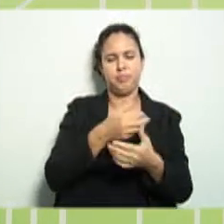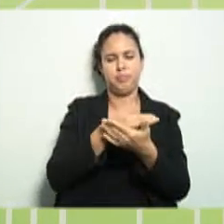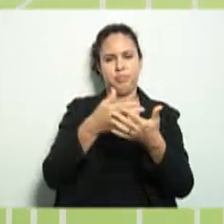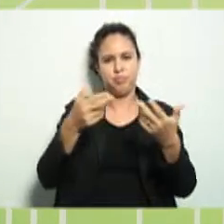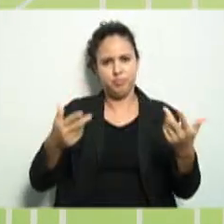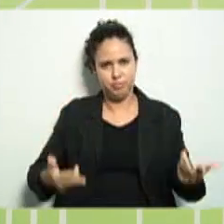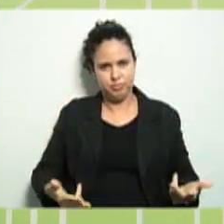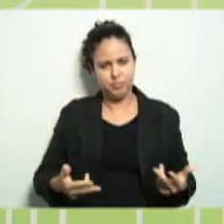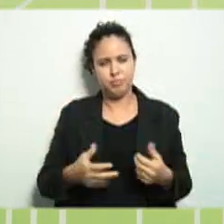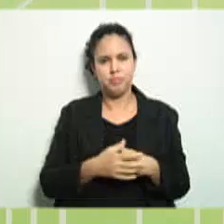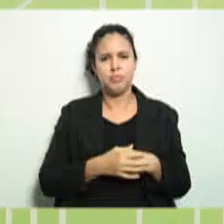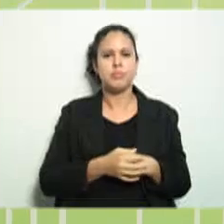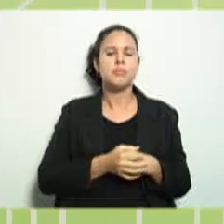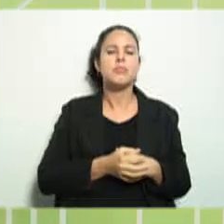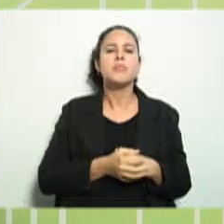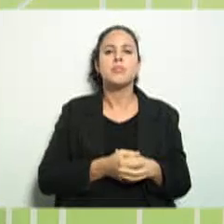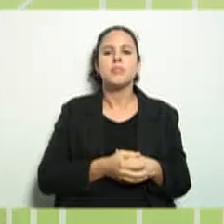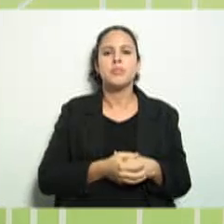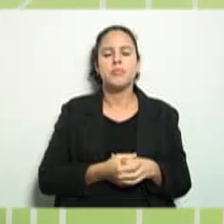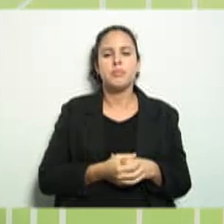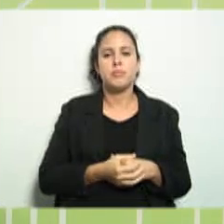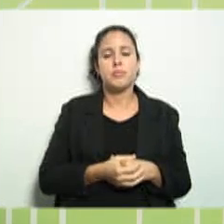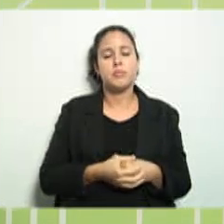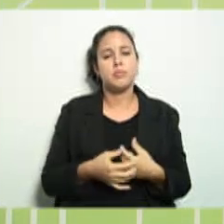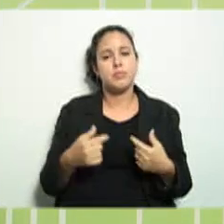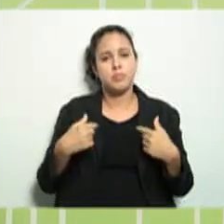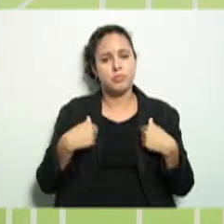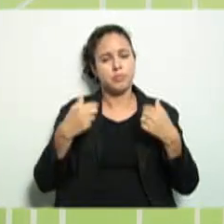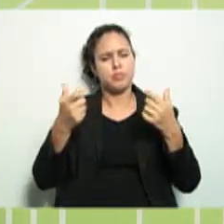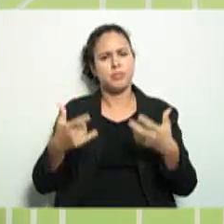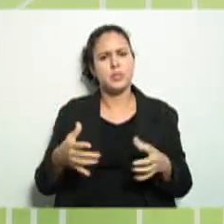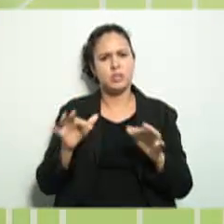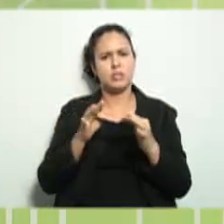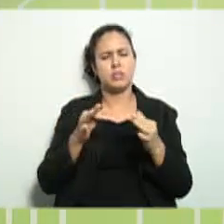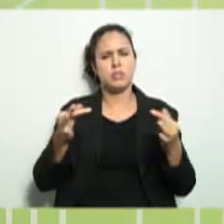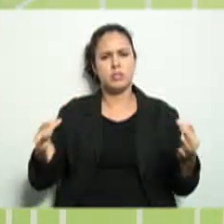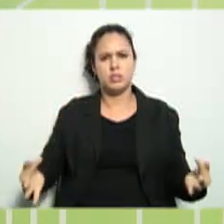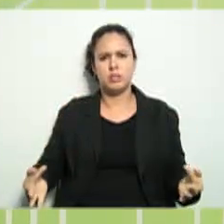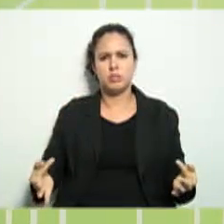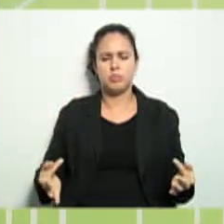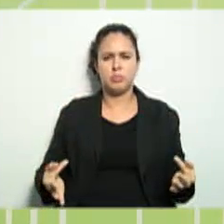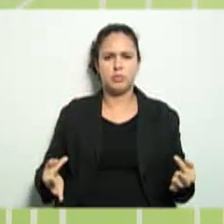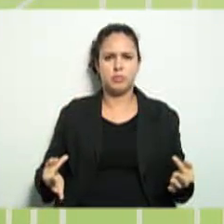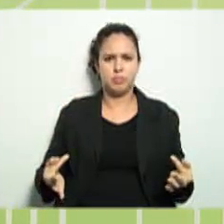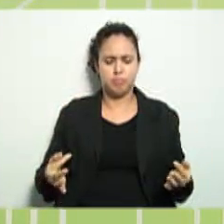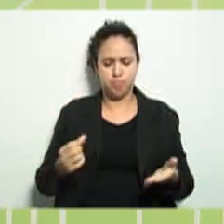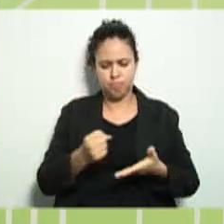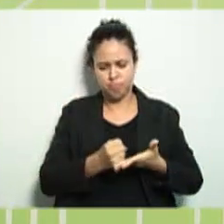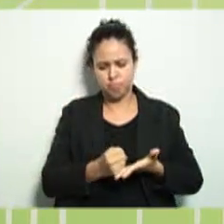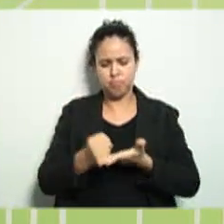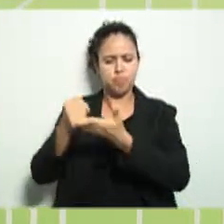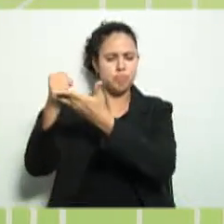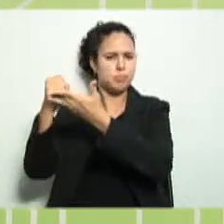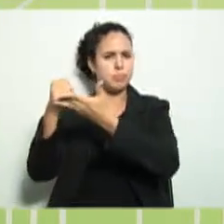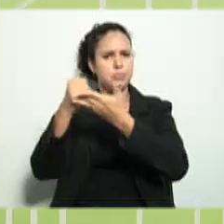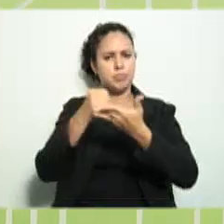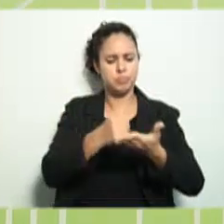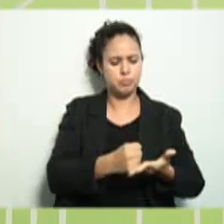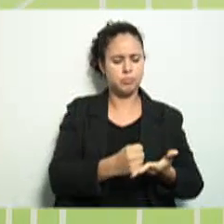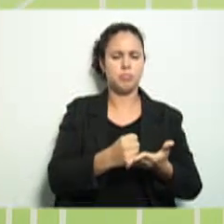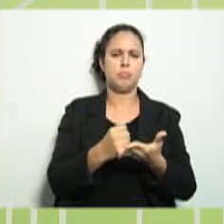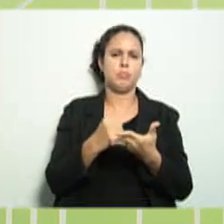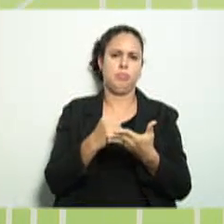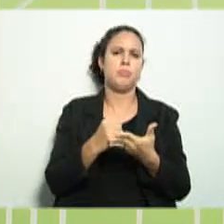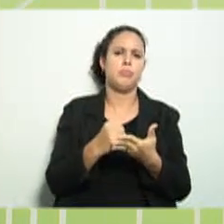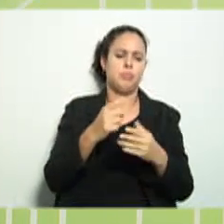nossas exportações. E eu estou sendo bastante simplista falando sobre a importação de arroz e de feijão, itens básicos de